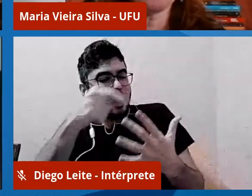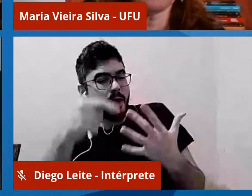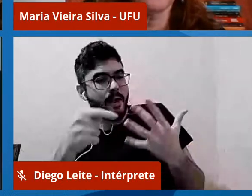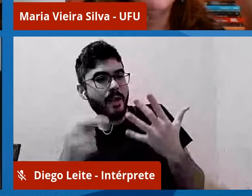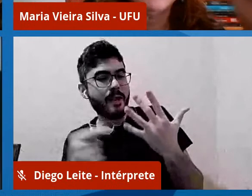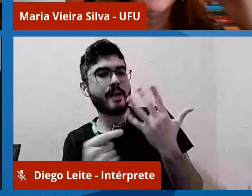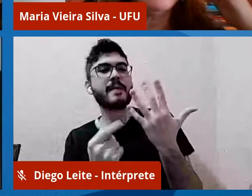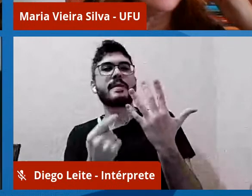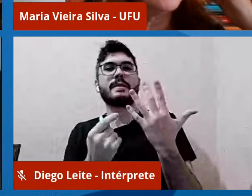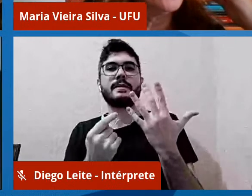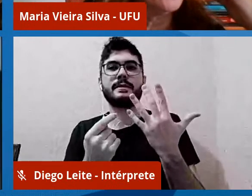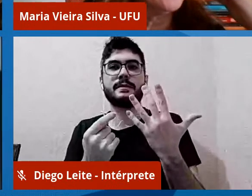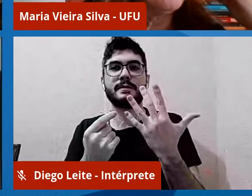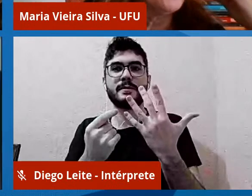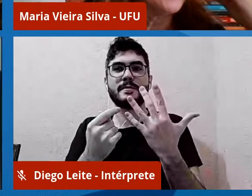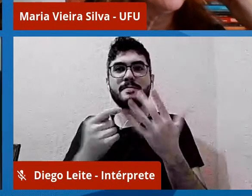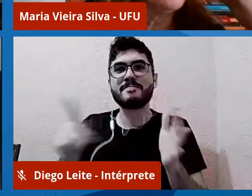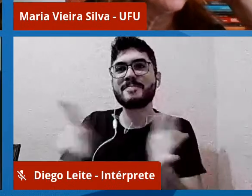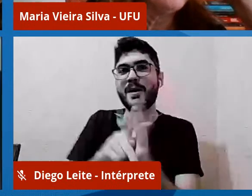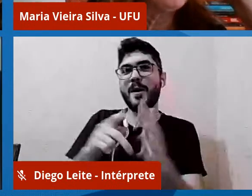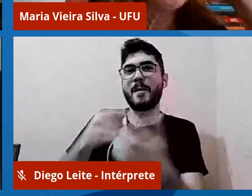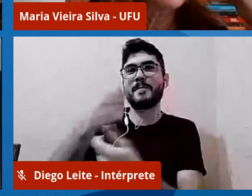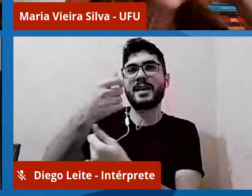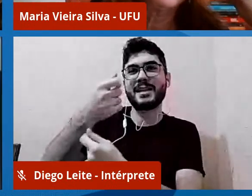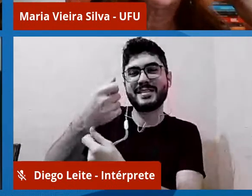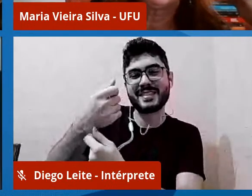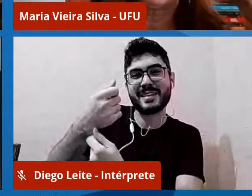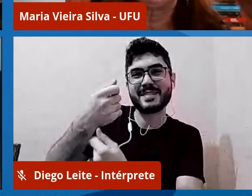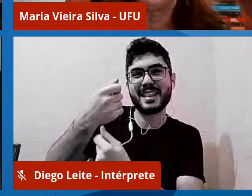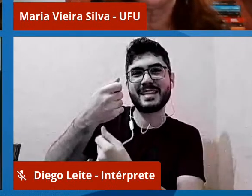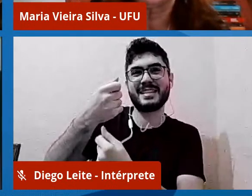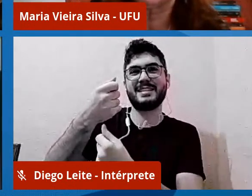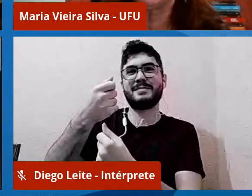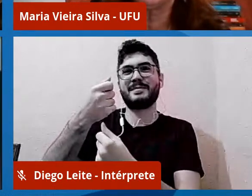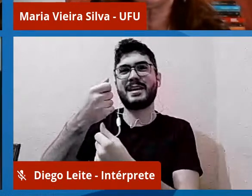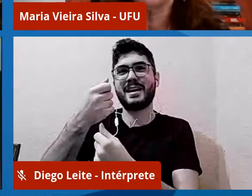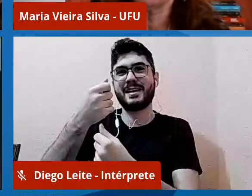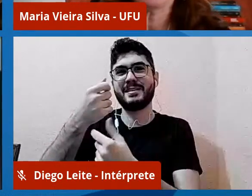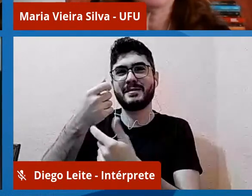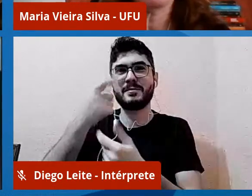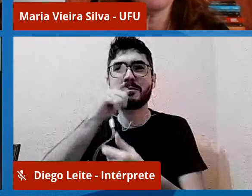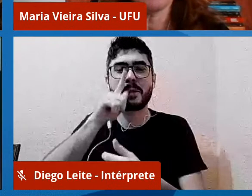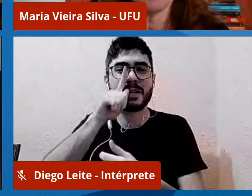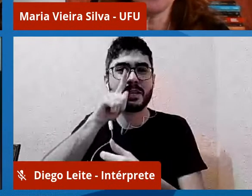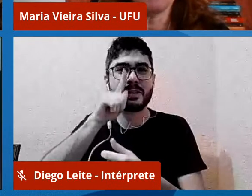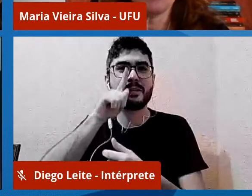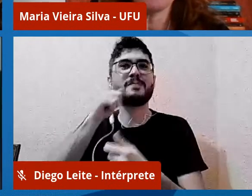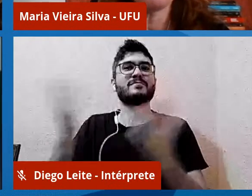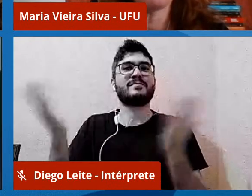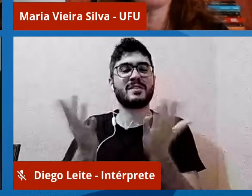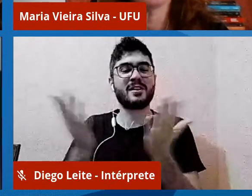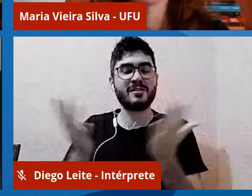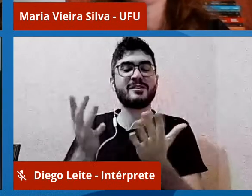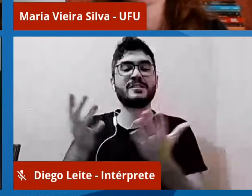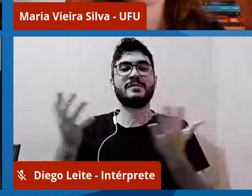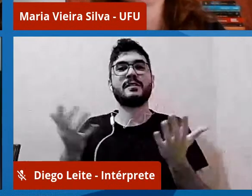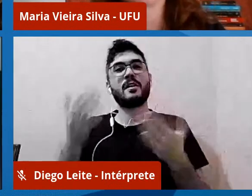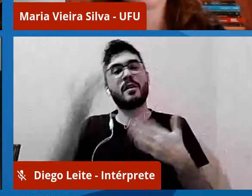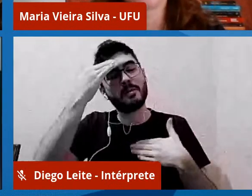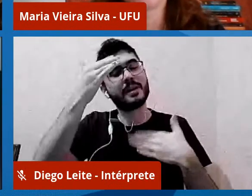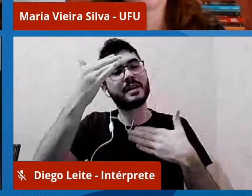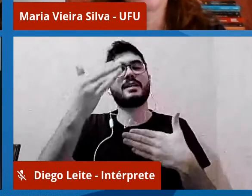germe do capitalismo contemporâneo, né? Bom, então, eu agradeço mais uma vez